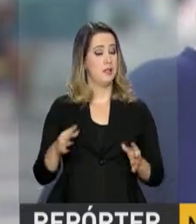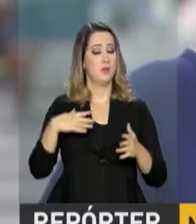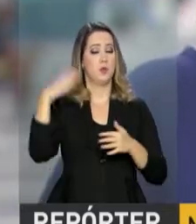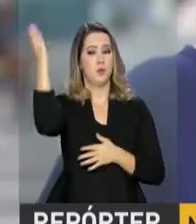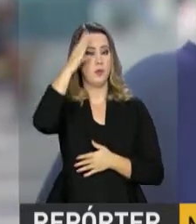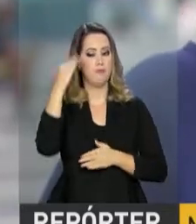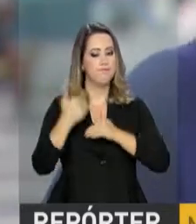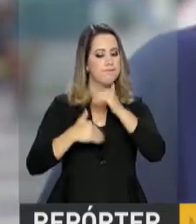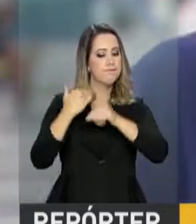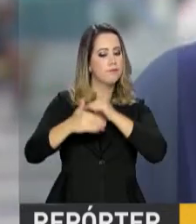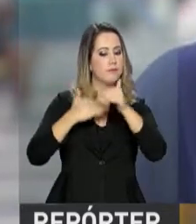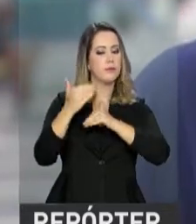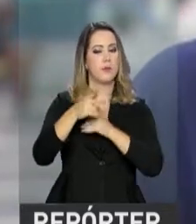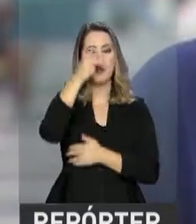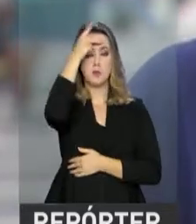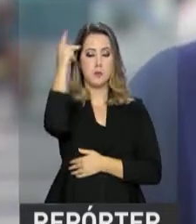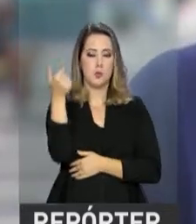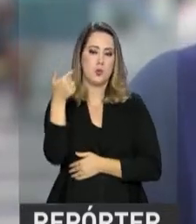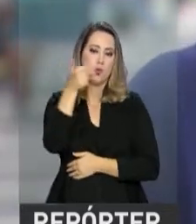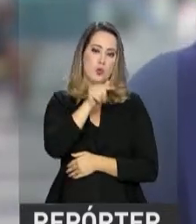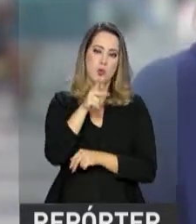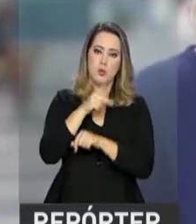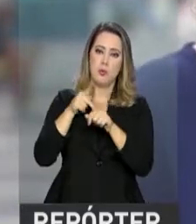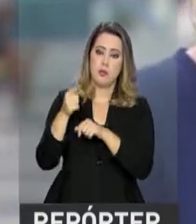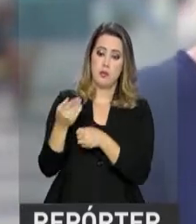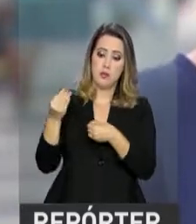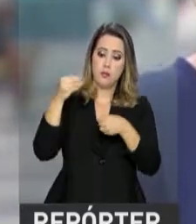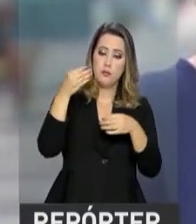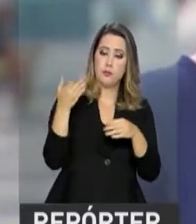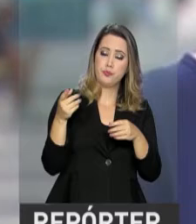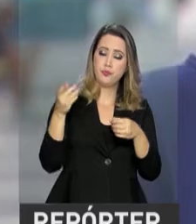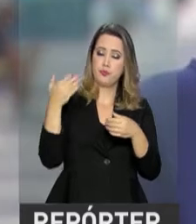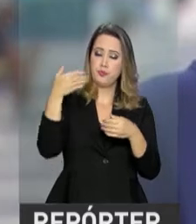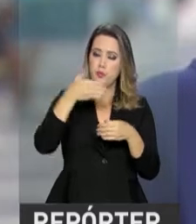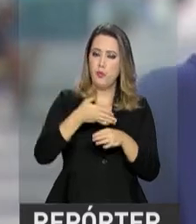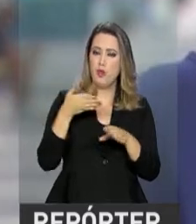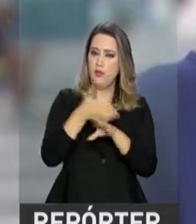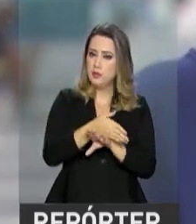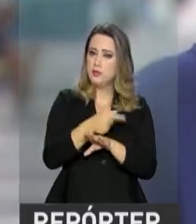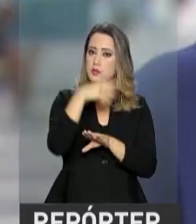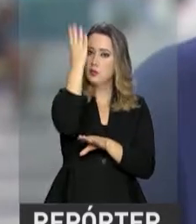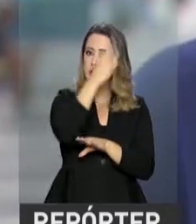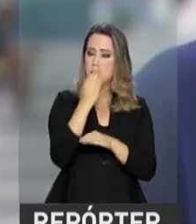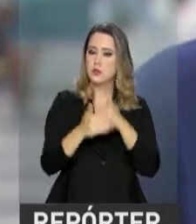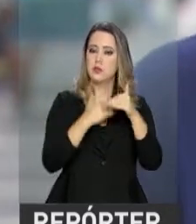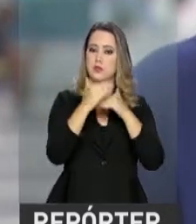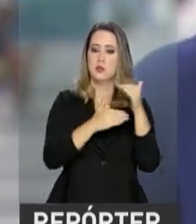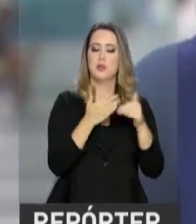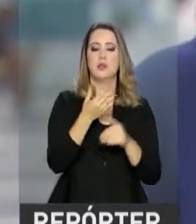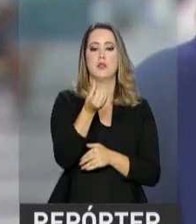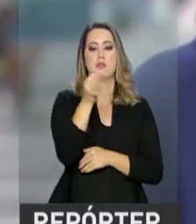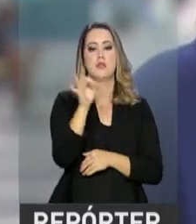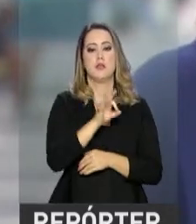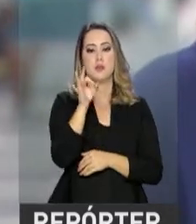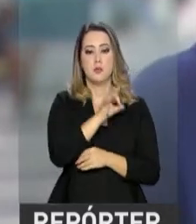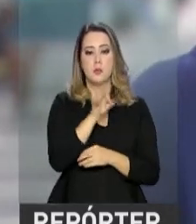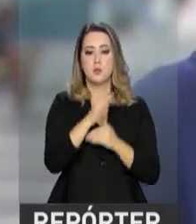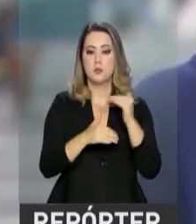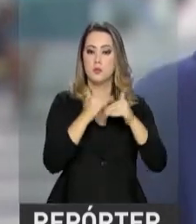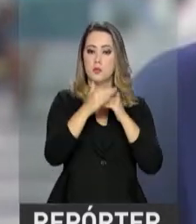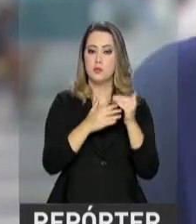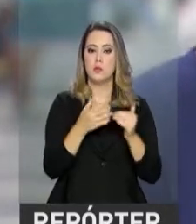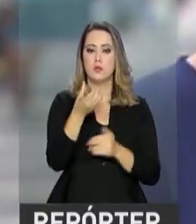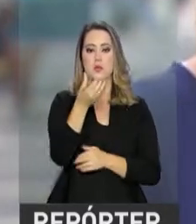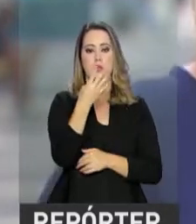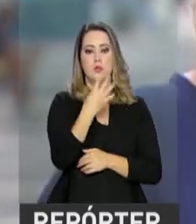Embratur, os gastos dos estrangeiros no país cresceram cerca de 6% em outubro, gerando uma receita de mais de 460